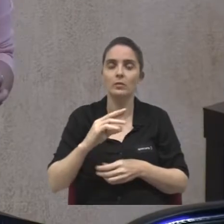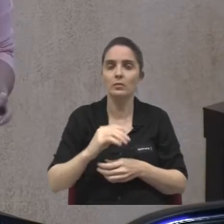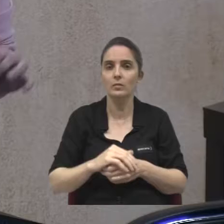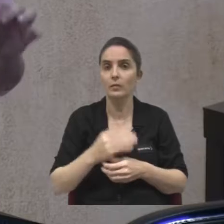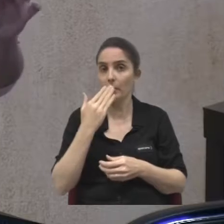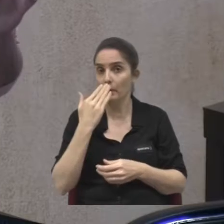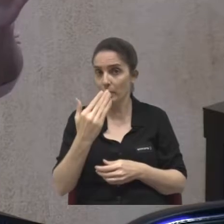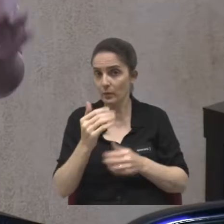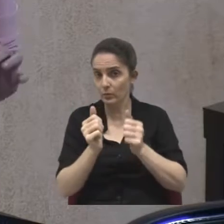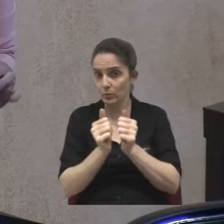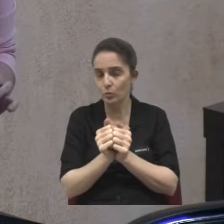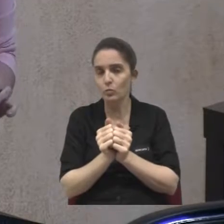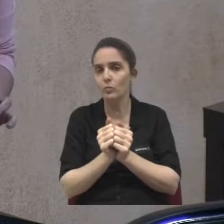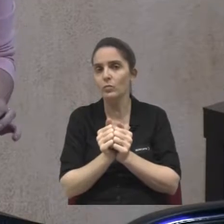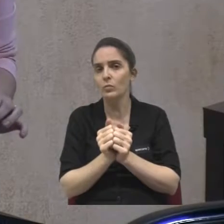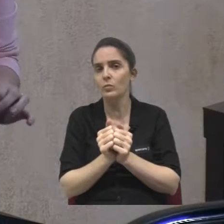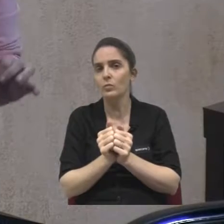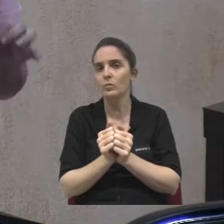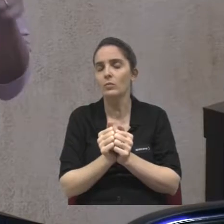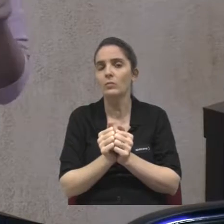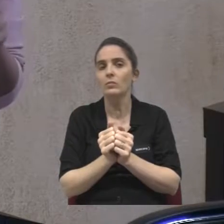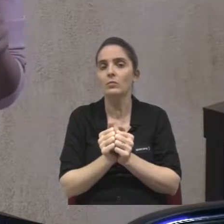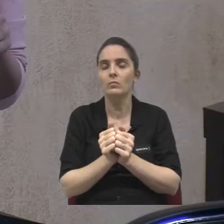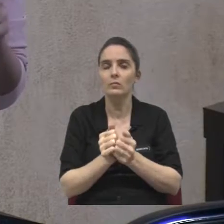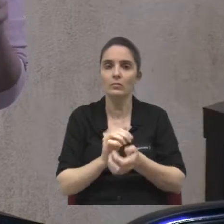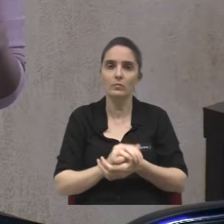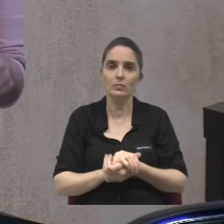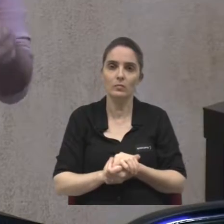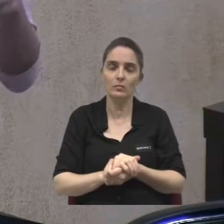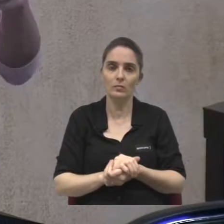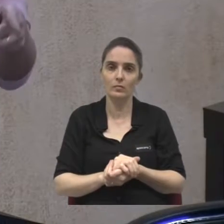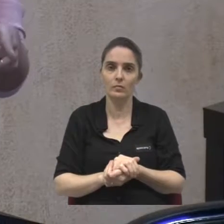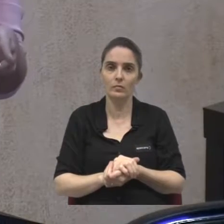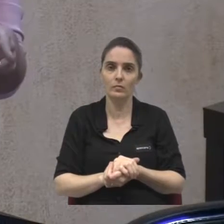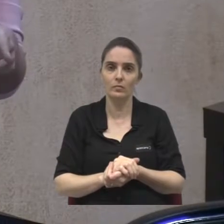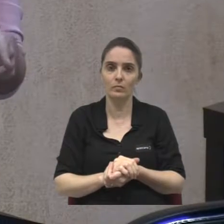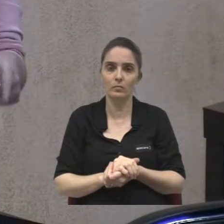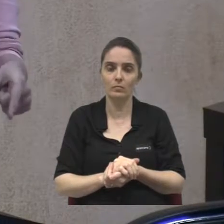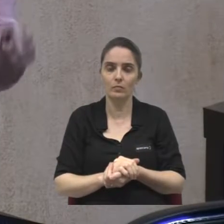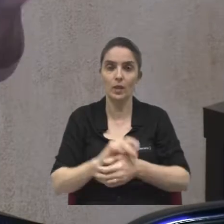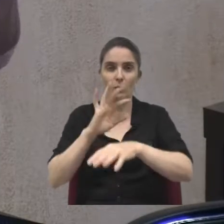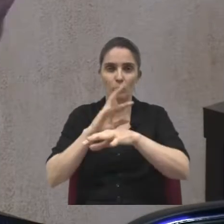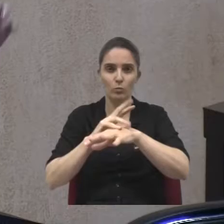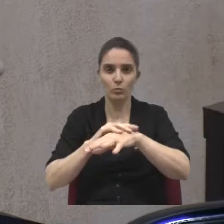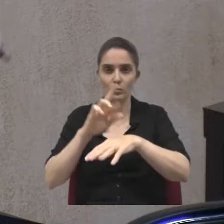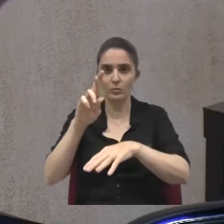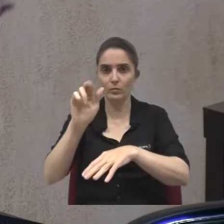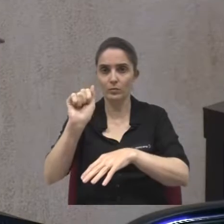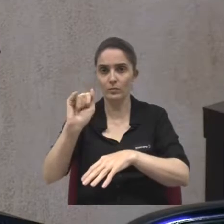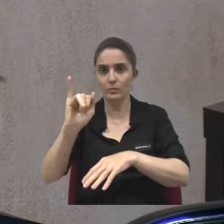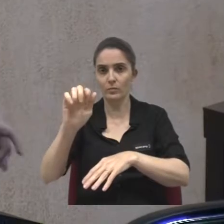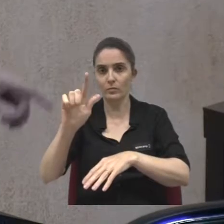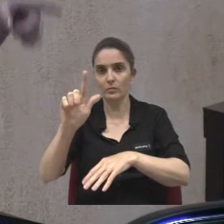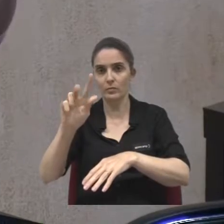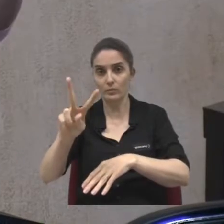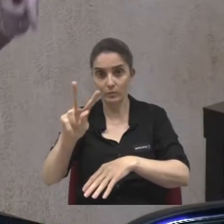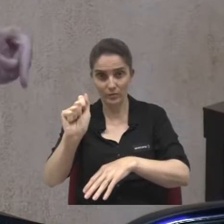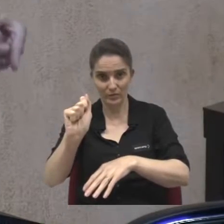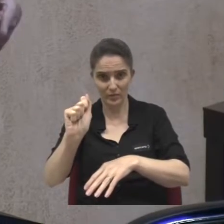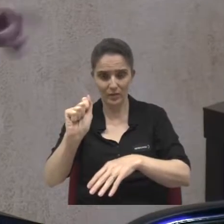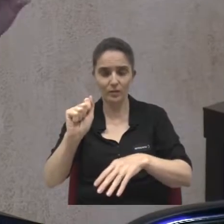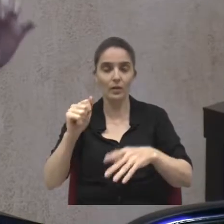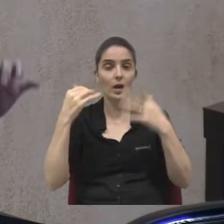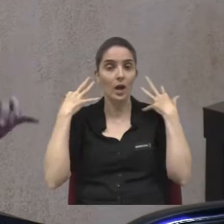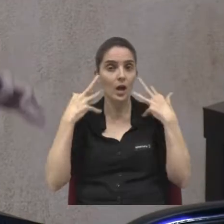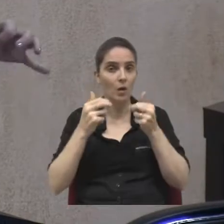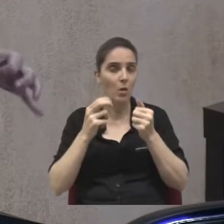acerca de casos de raiva com relação aos morcegos. porque a informação que eu tenho é que o